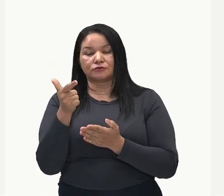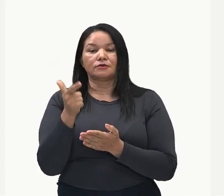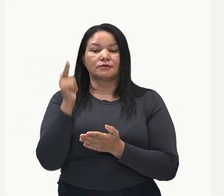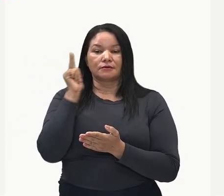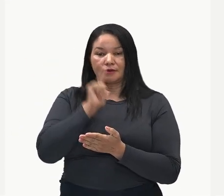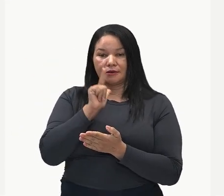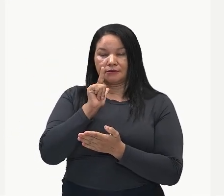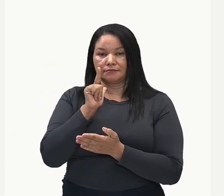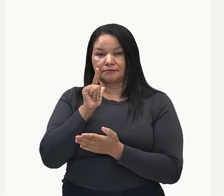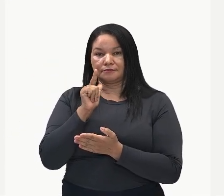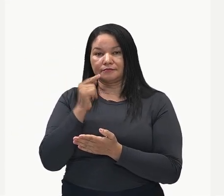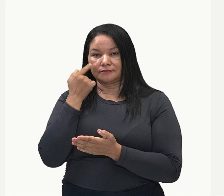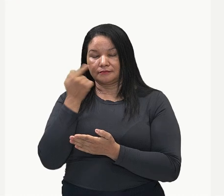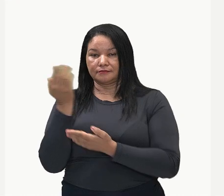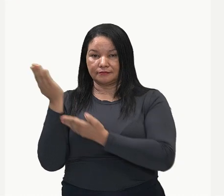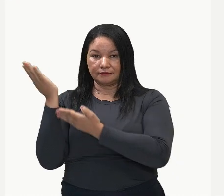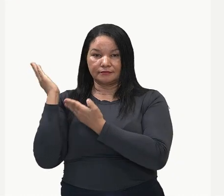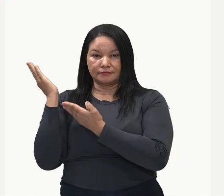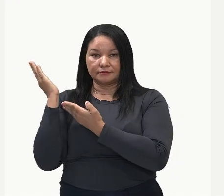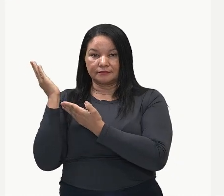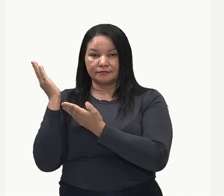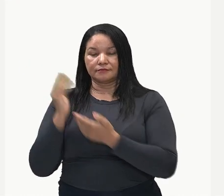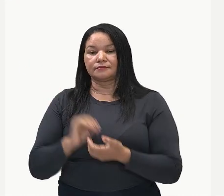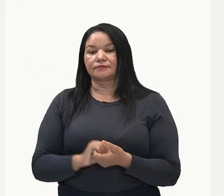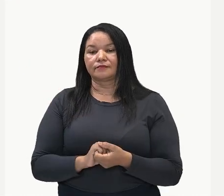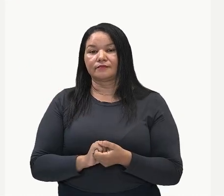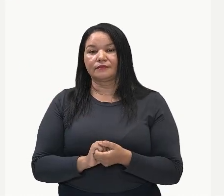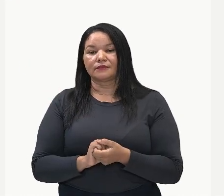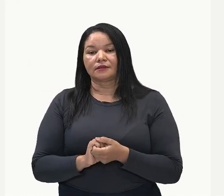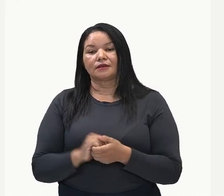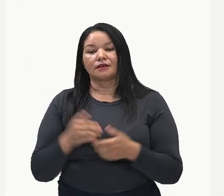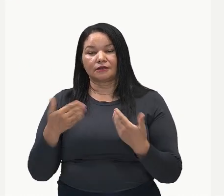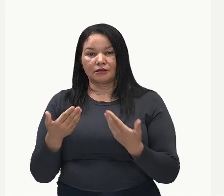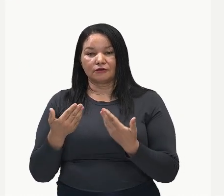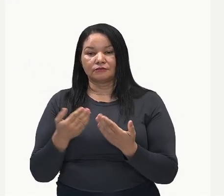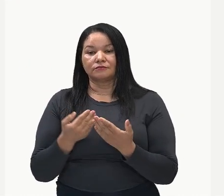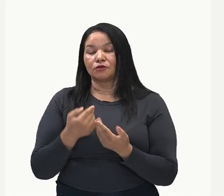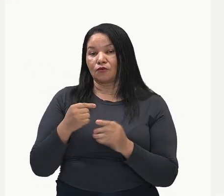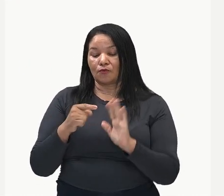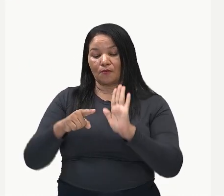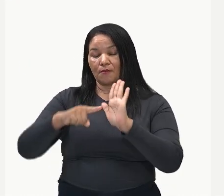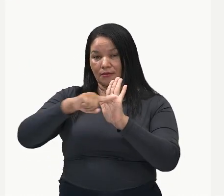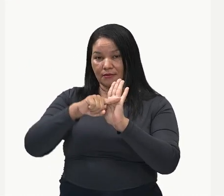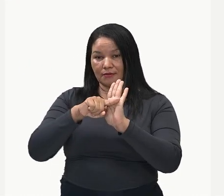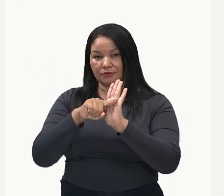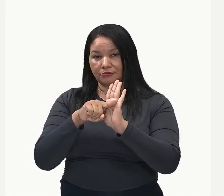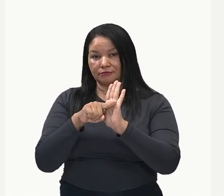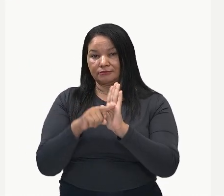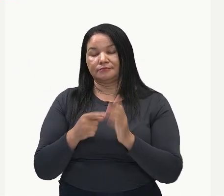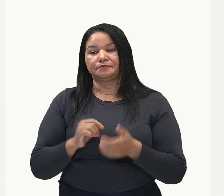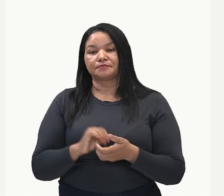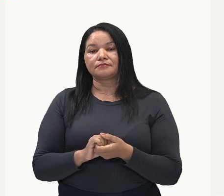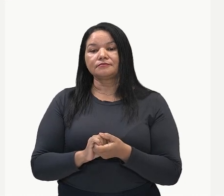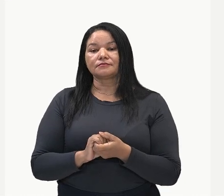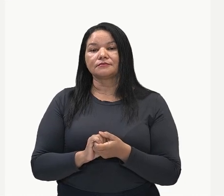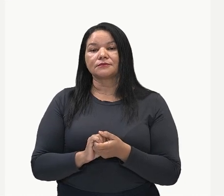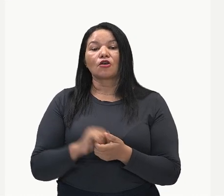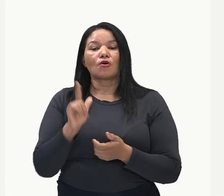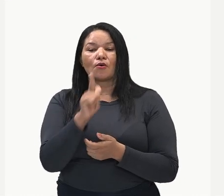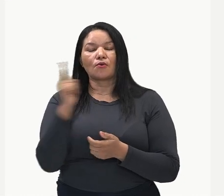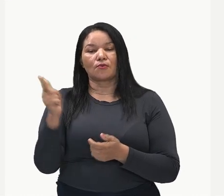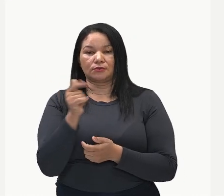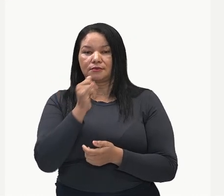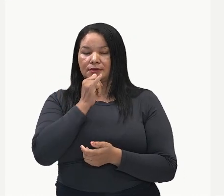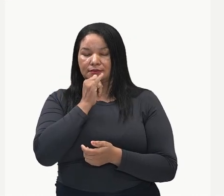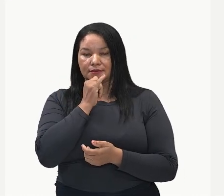cloro ganhou o elétron. Então ele ficou carregado mais negativamente ainda. Alguns exemplos de